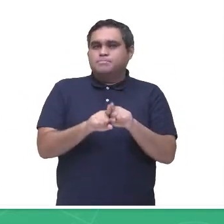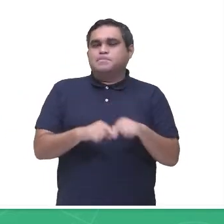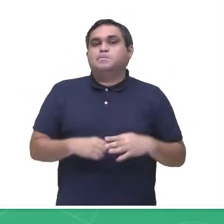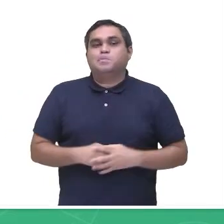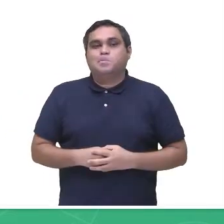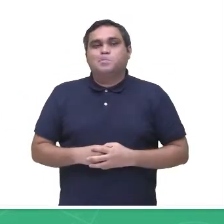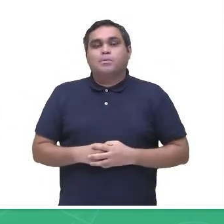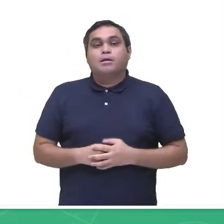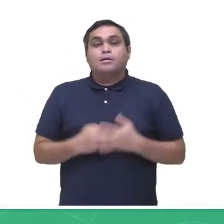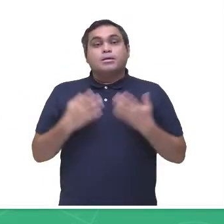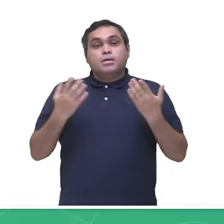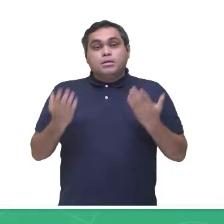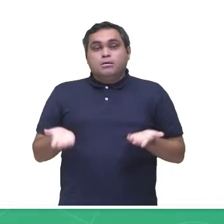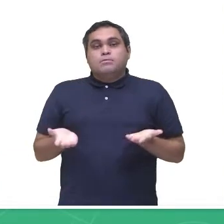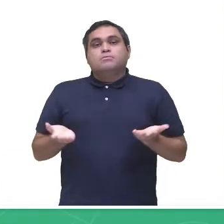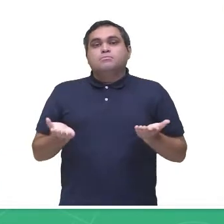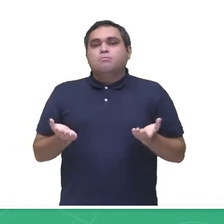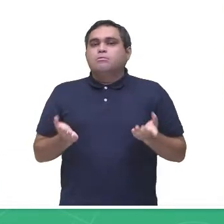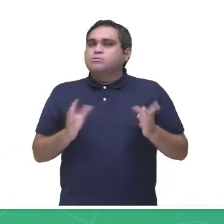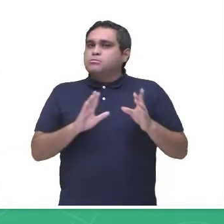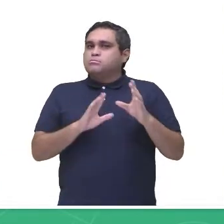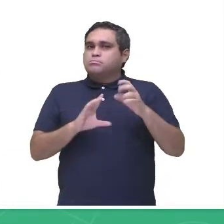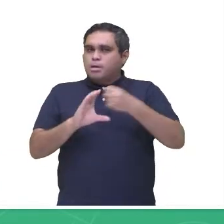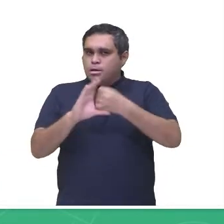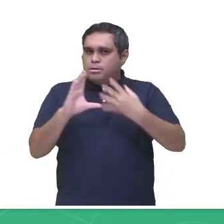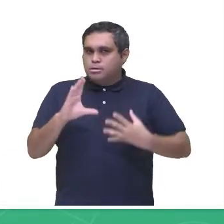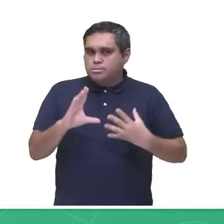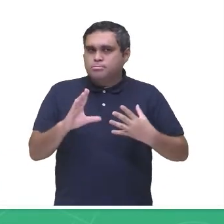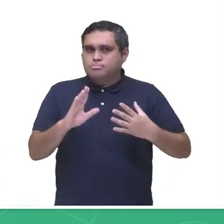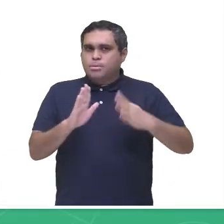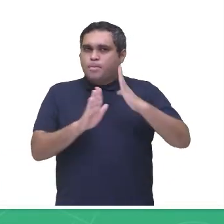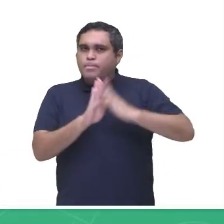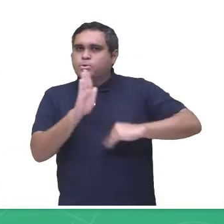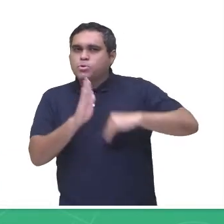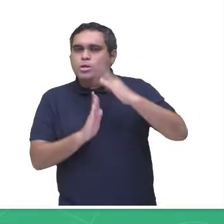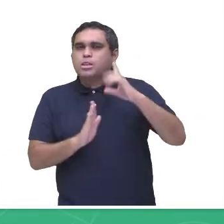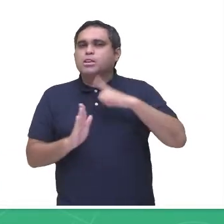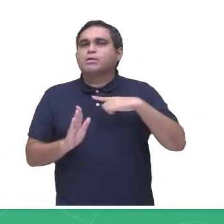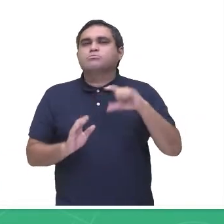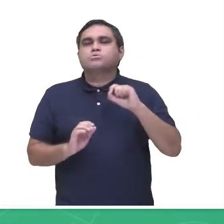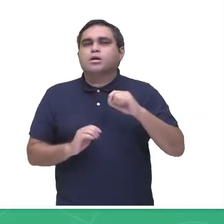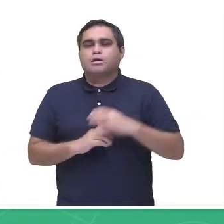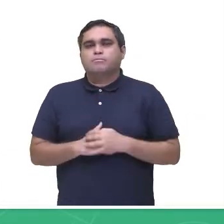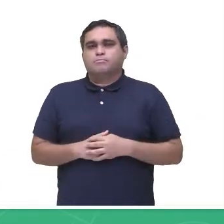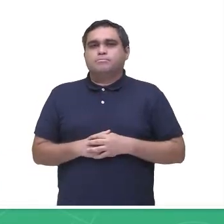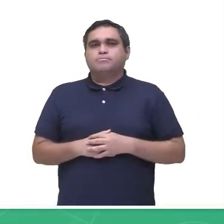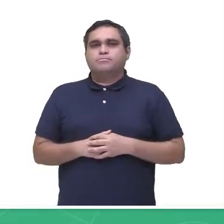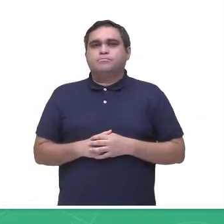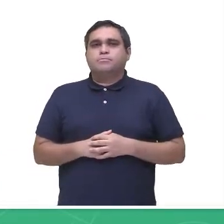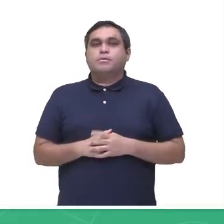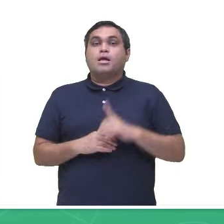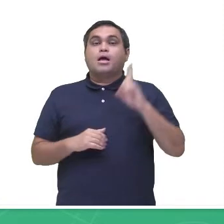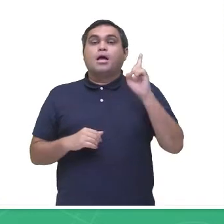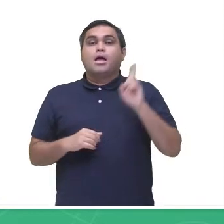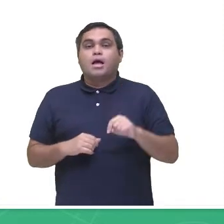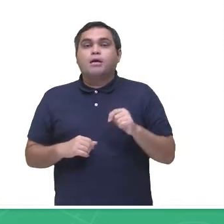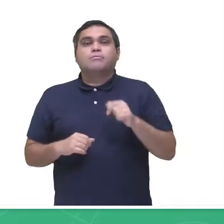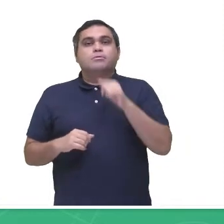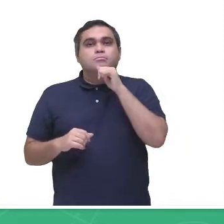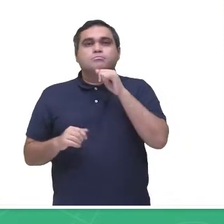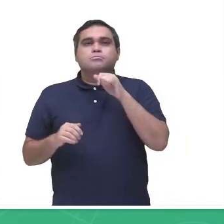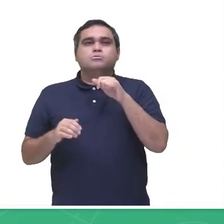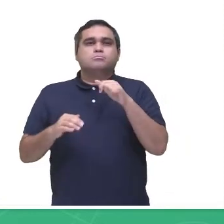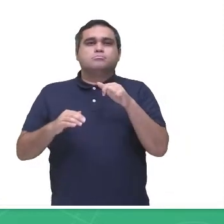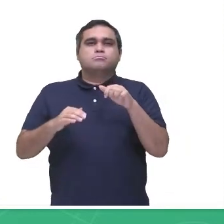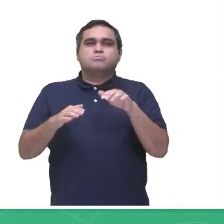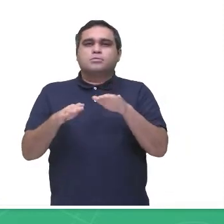seguinte, essas características que vão estar na pintura, o que nós temos? Composição assimétrica.